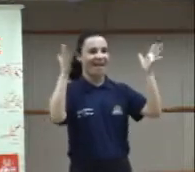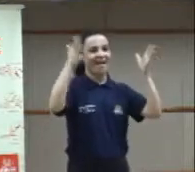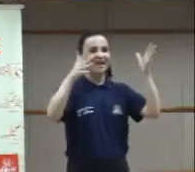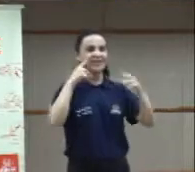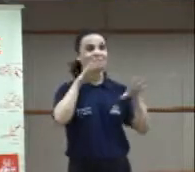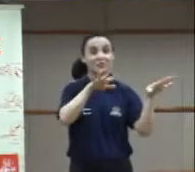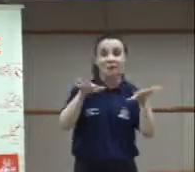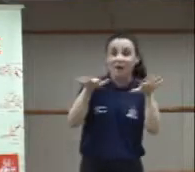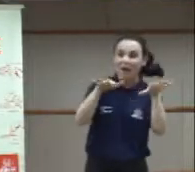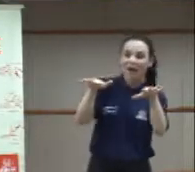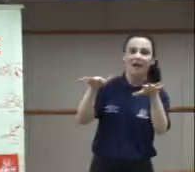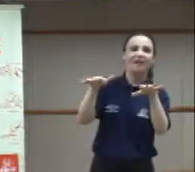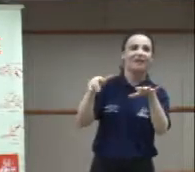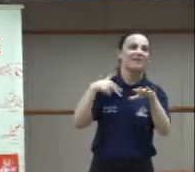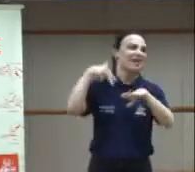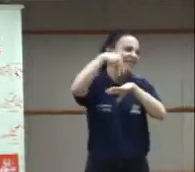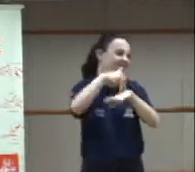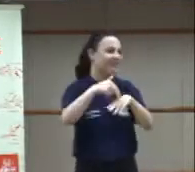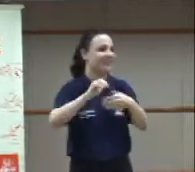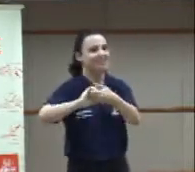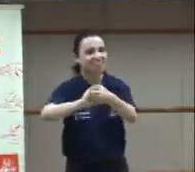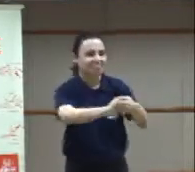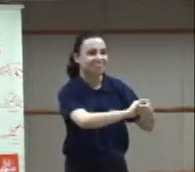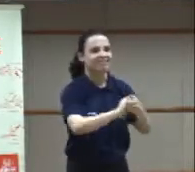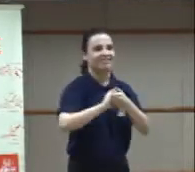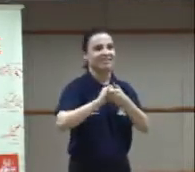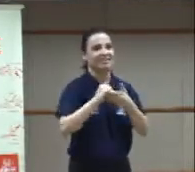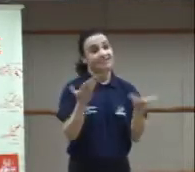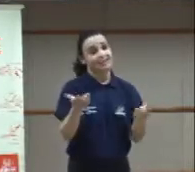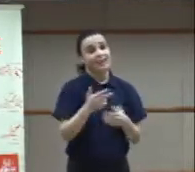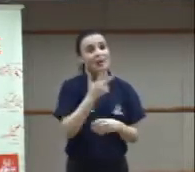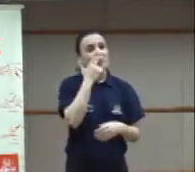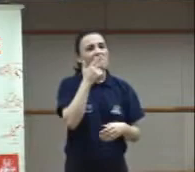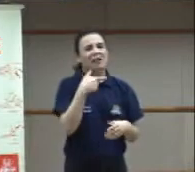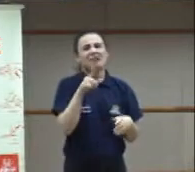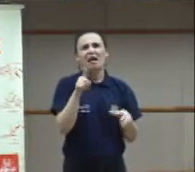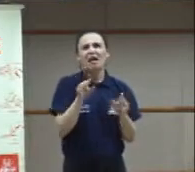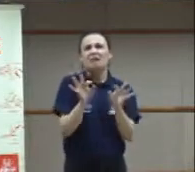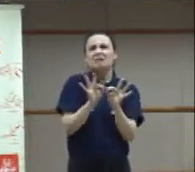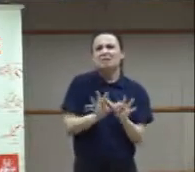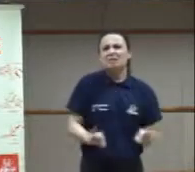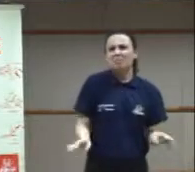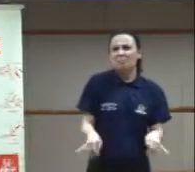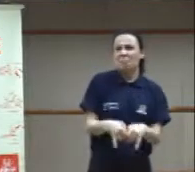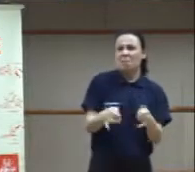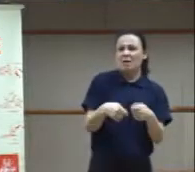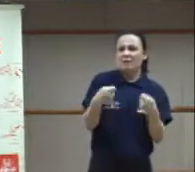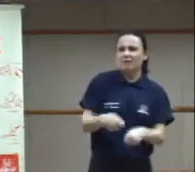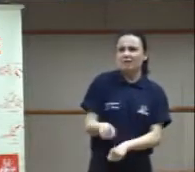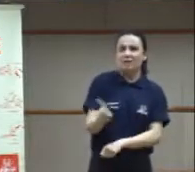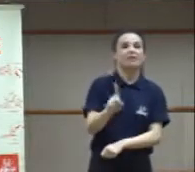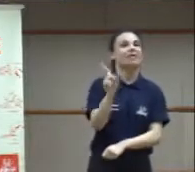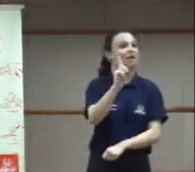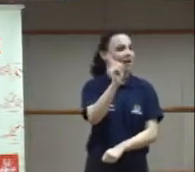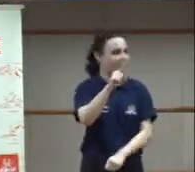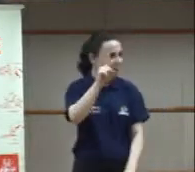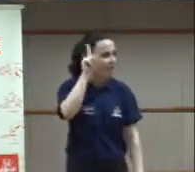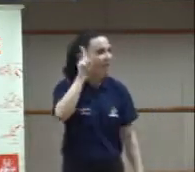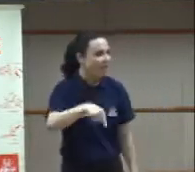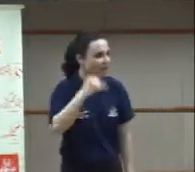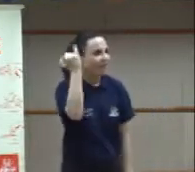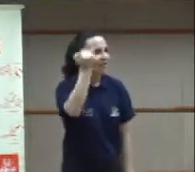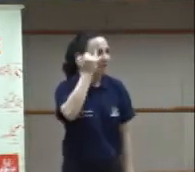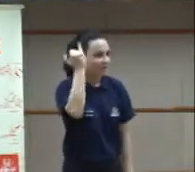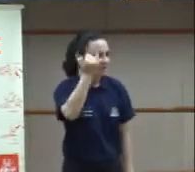gelo. Isso é fundamental. Parece uma bobagem, mas não é, porque nós somos pessoas afetivas,